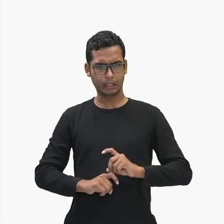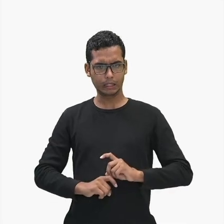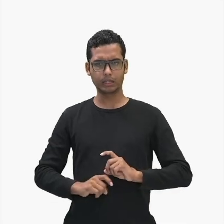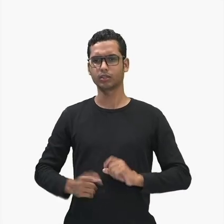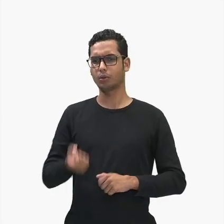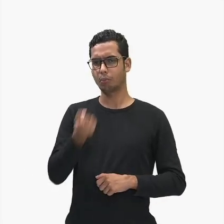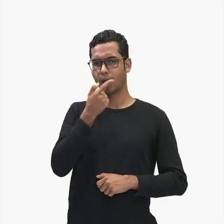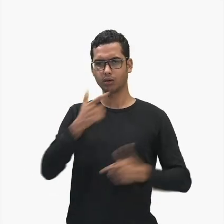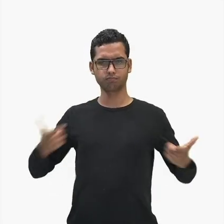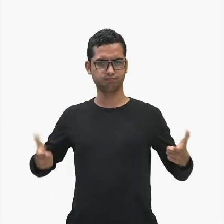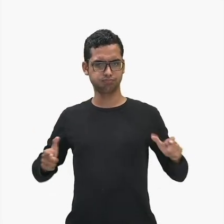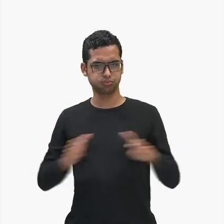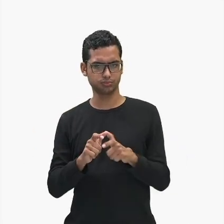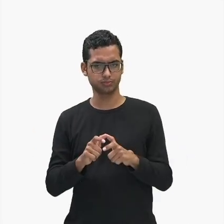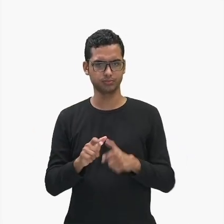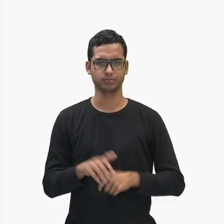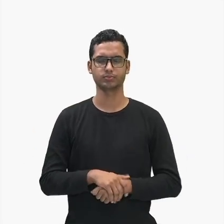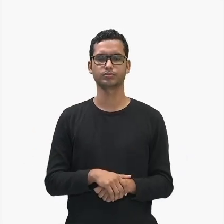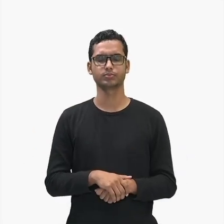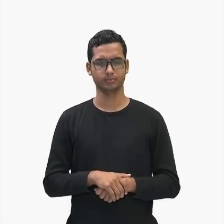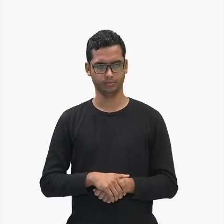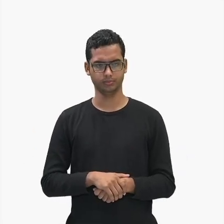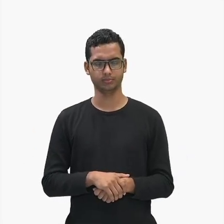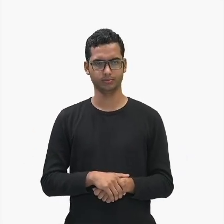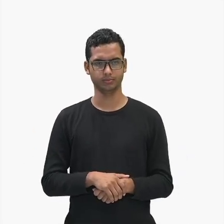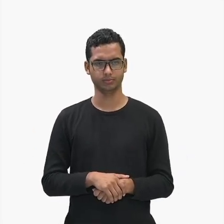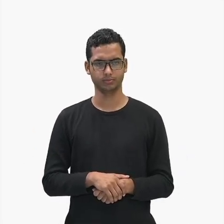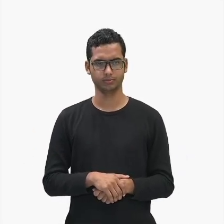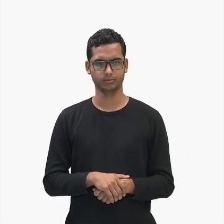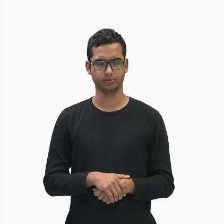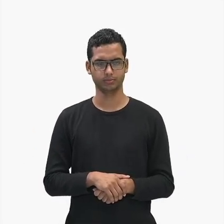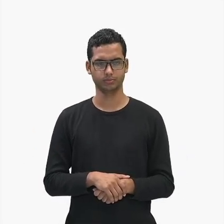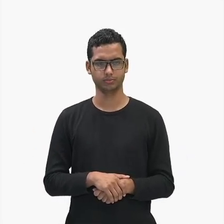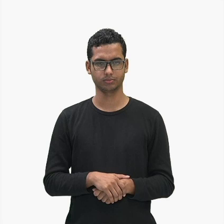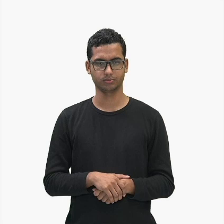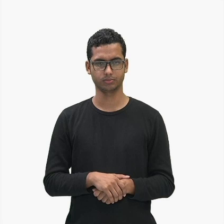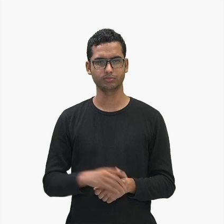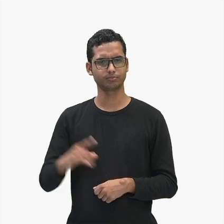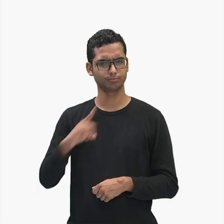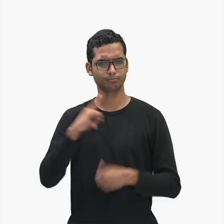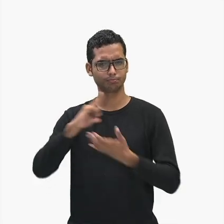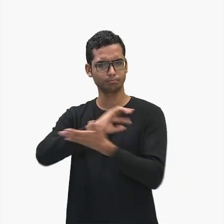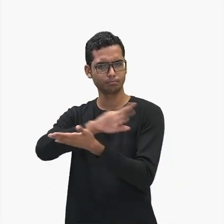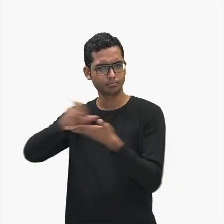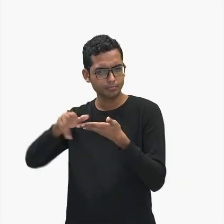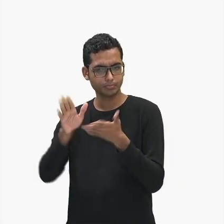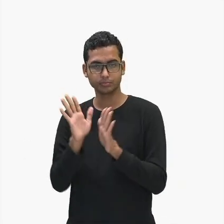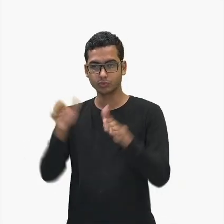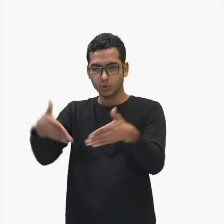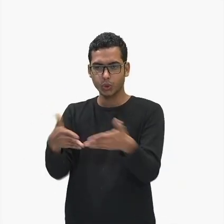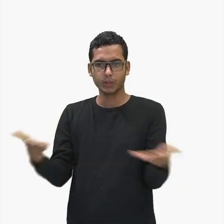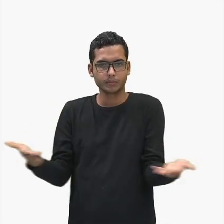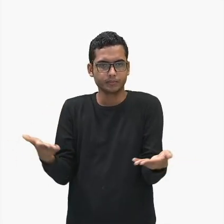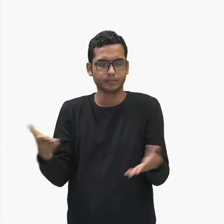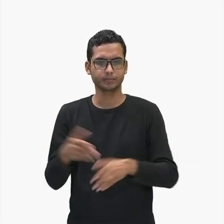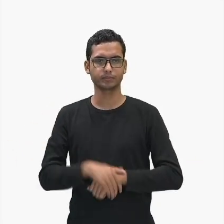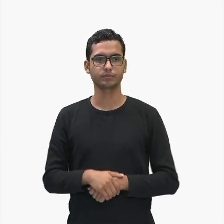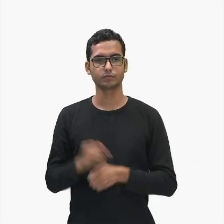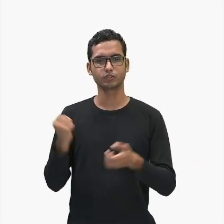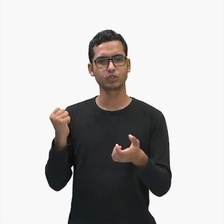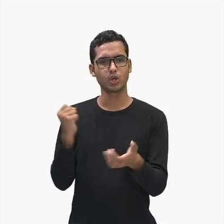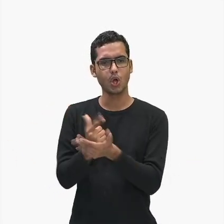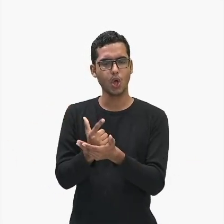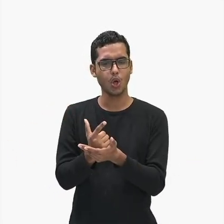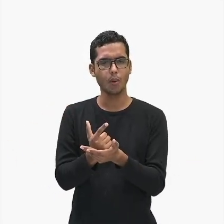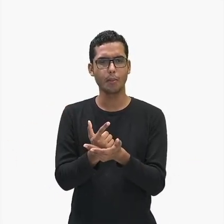existe de várias formas, né? Mas eu quero falar do antibiótico que a gente compra ele em pó. Não sei se